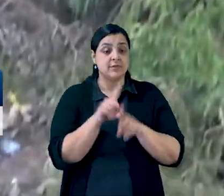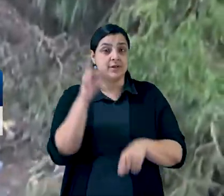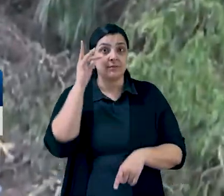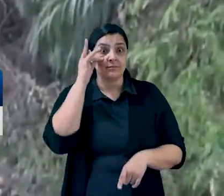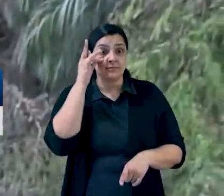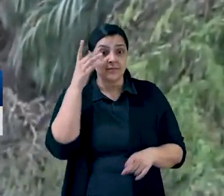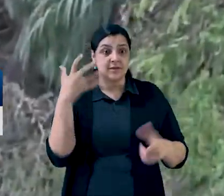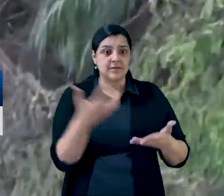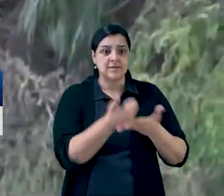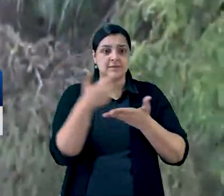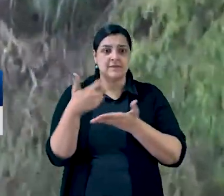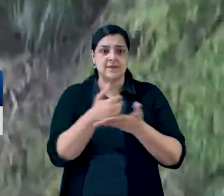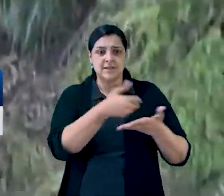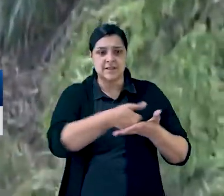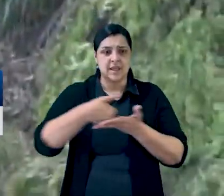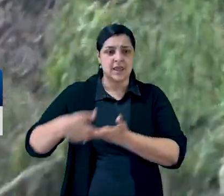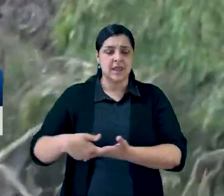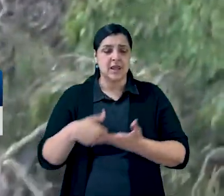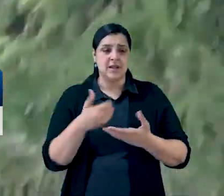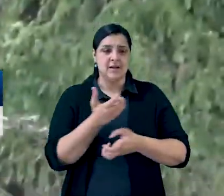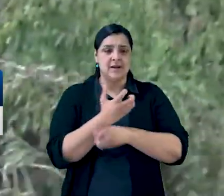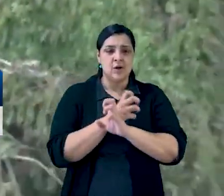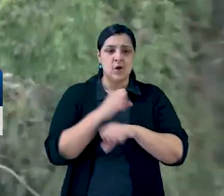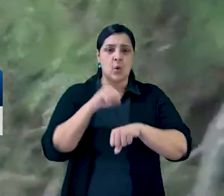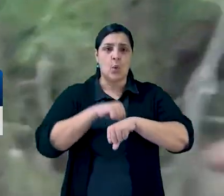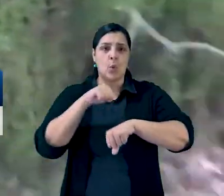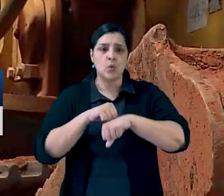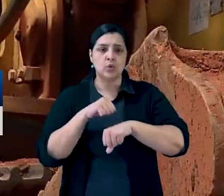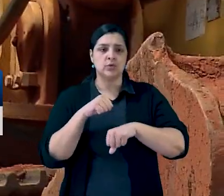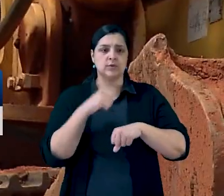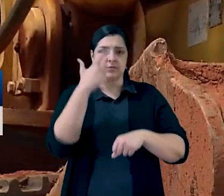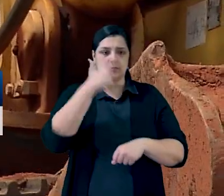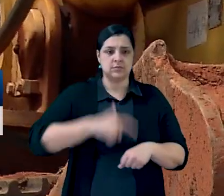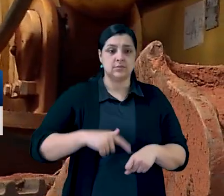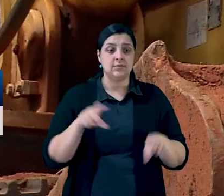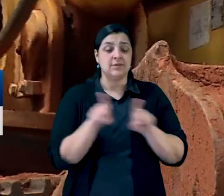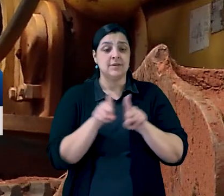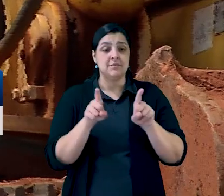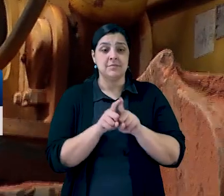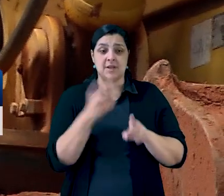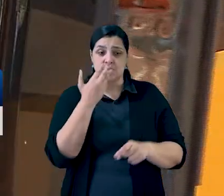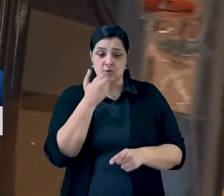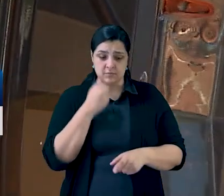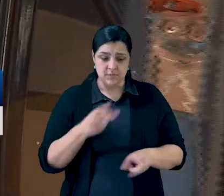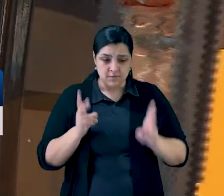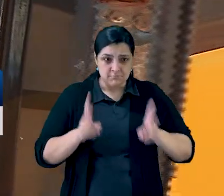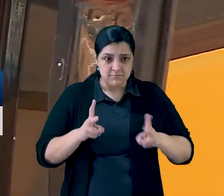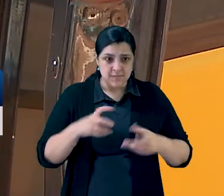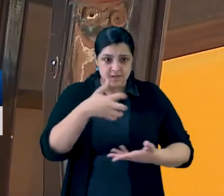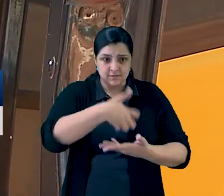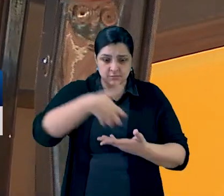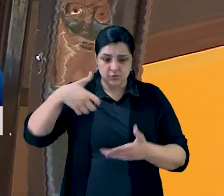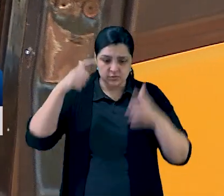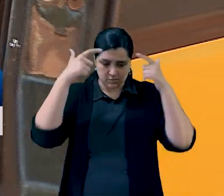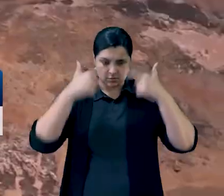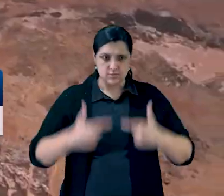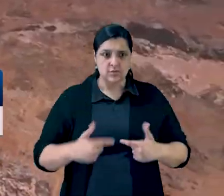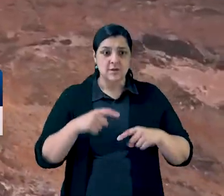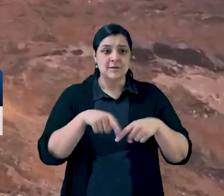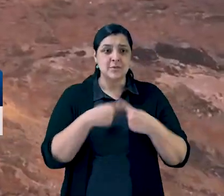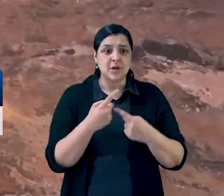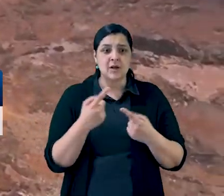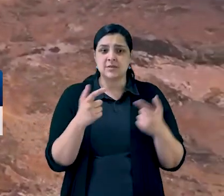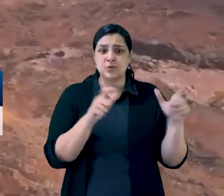ter presenciado resgates de corpos e fragmentos humanos. Ele também tinha de fazer as refeições na própria escavadeira